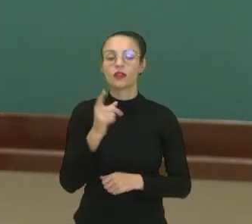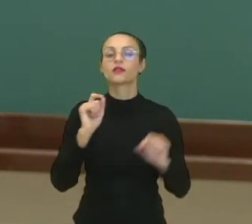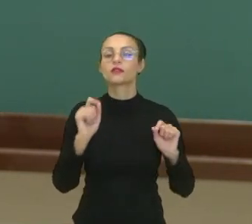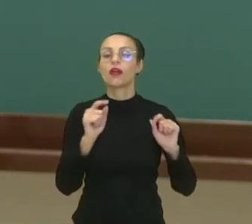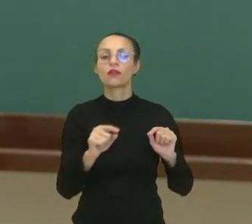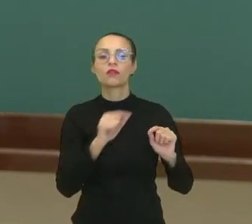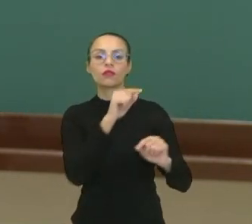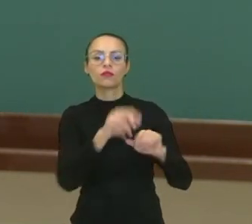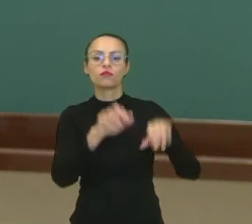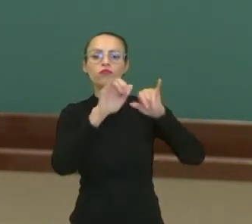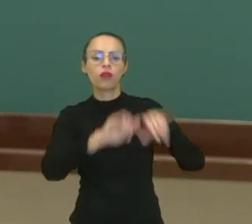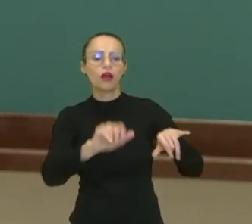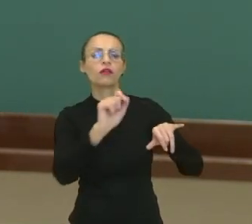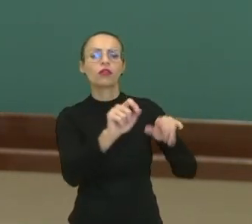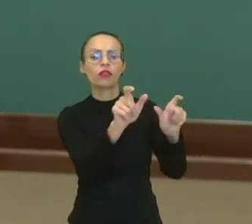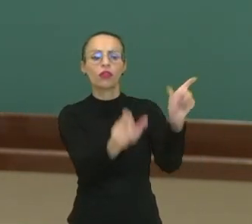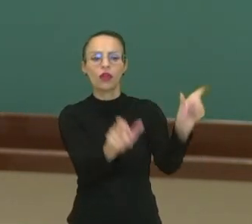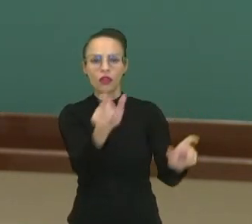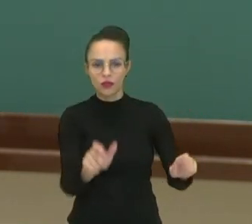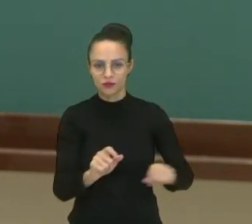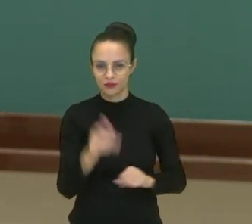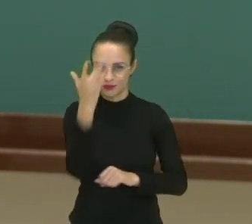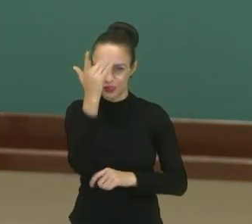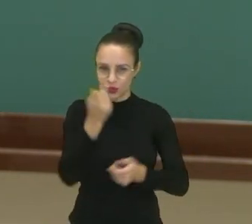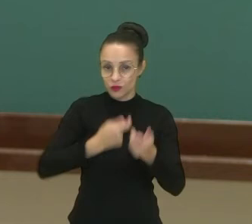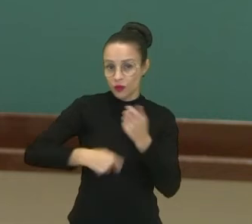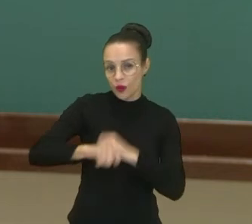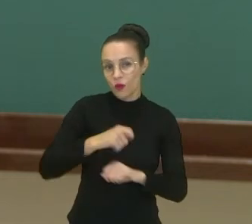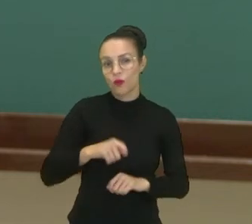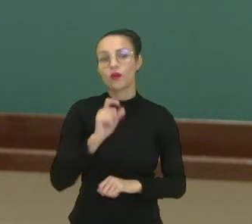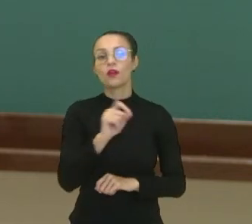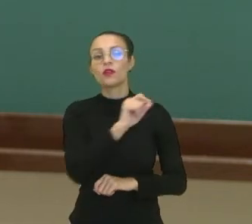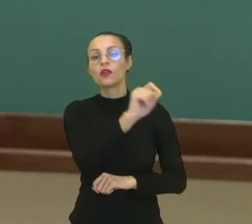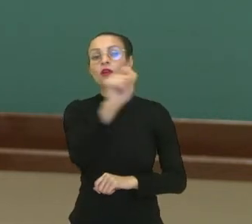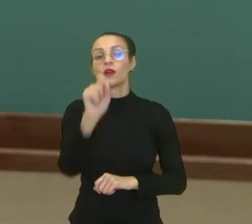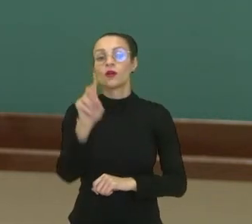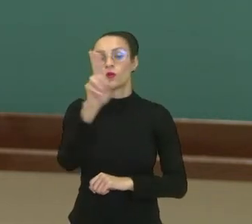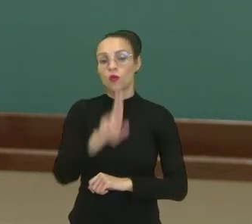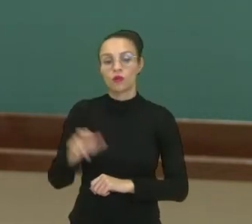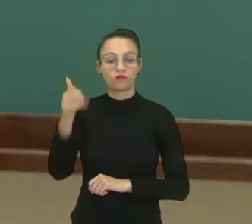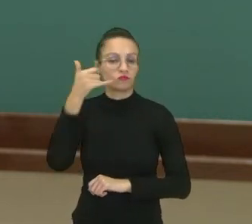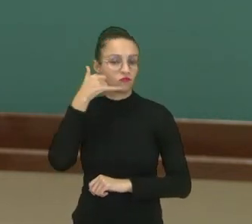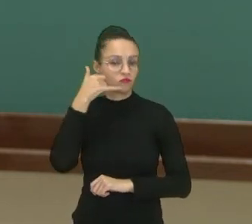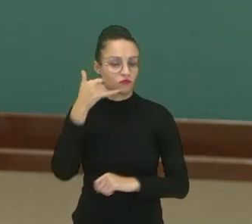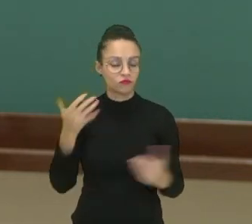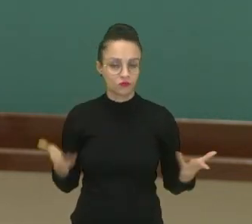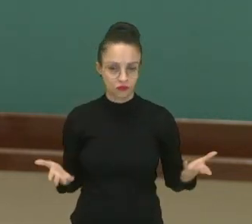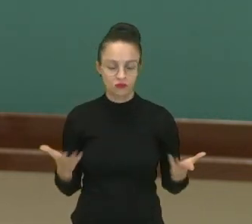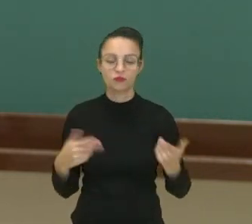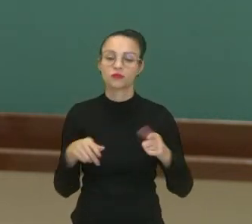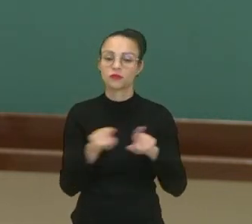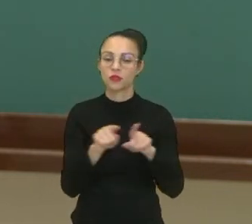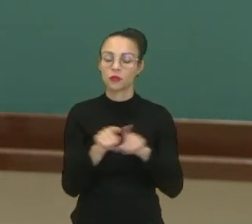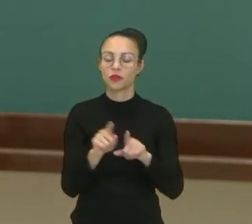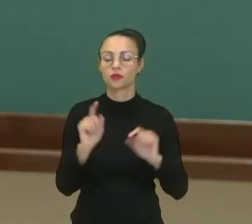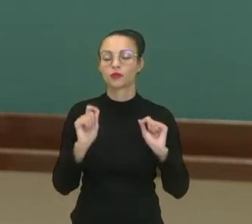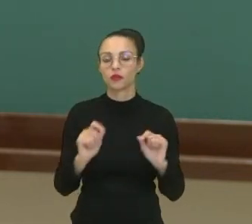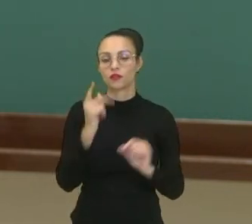quem? Com quem faz negócio, com quem usa o celular, né? E ainda diz aqui,